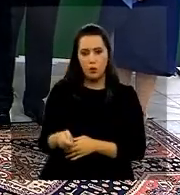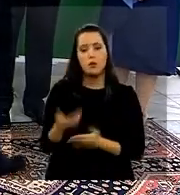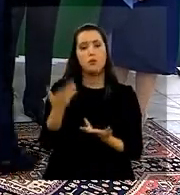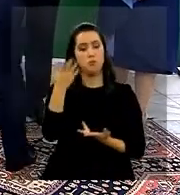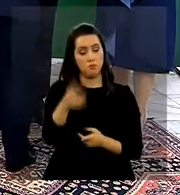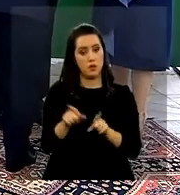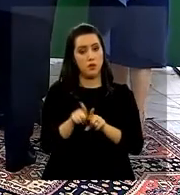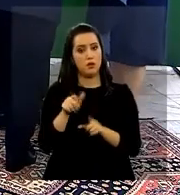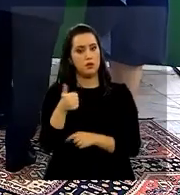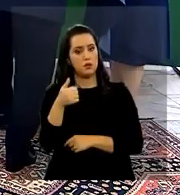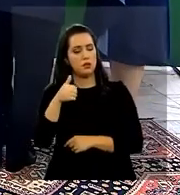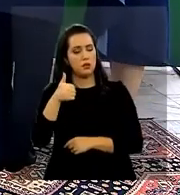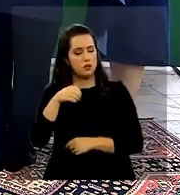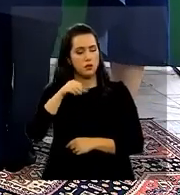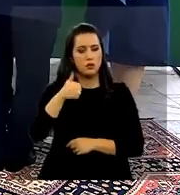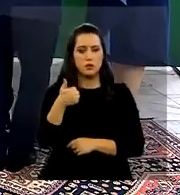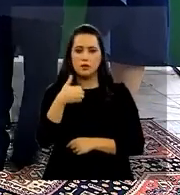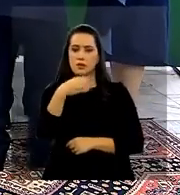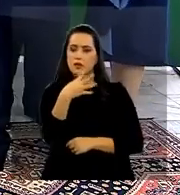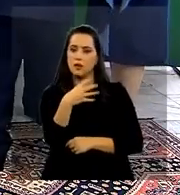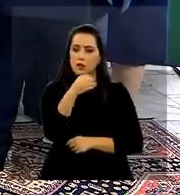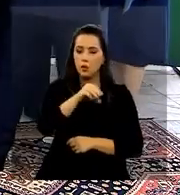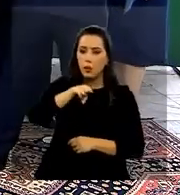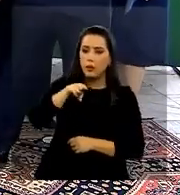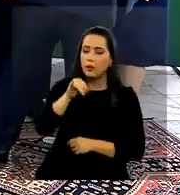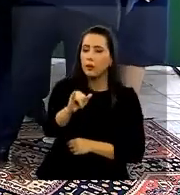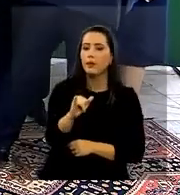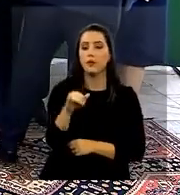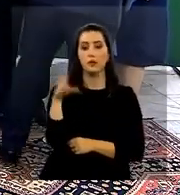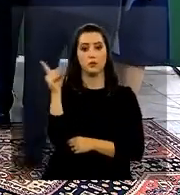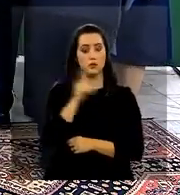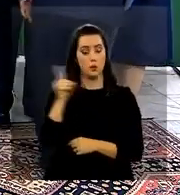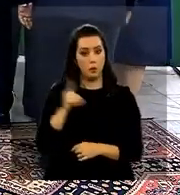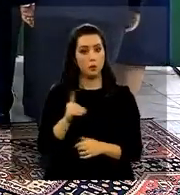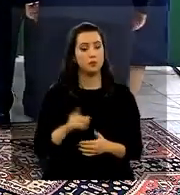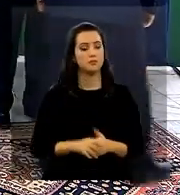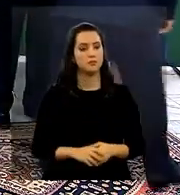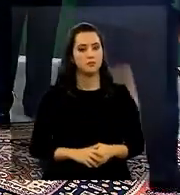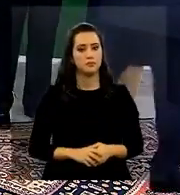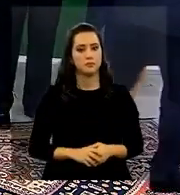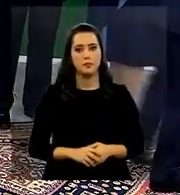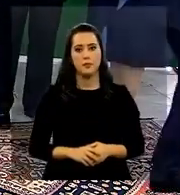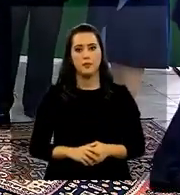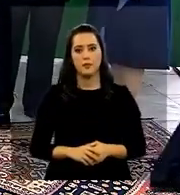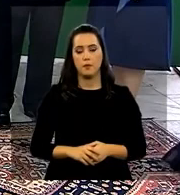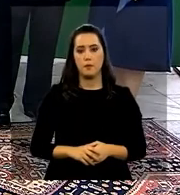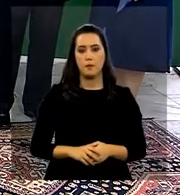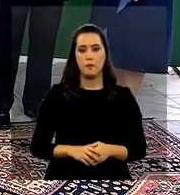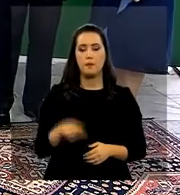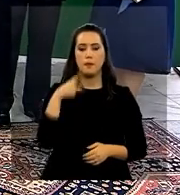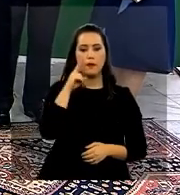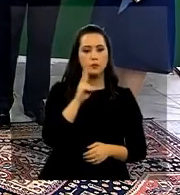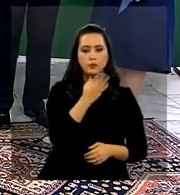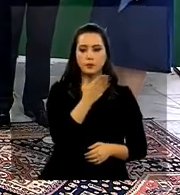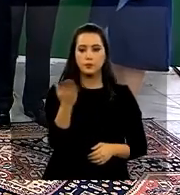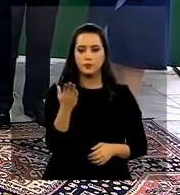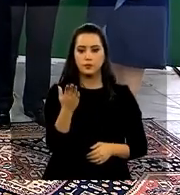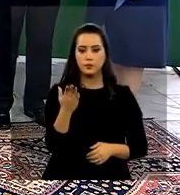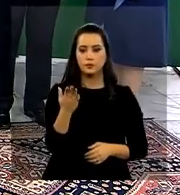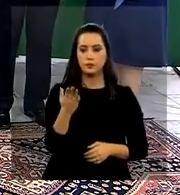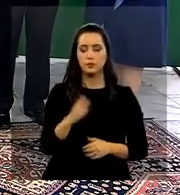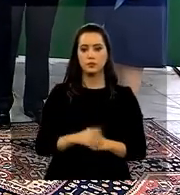economia de quase 140 bilhões de dólares. Vemos aí Saadettin